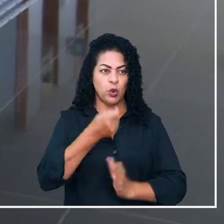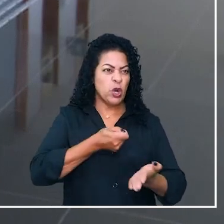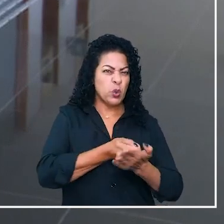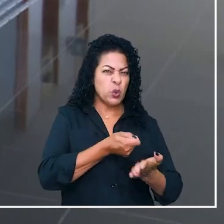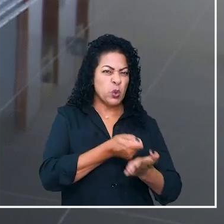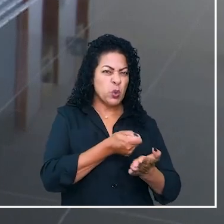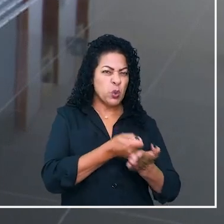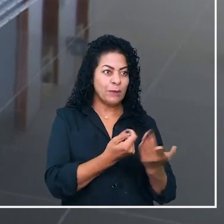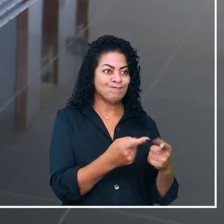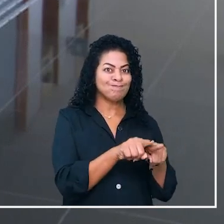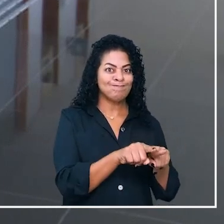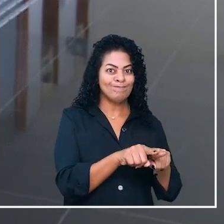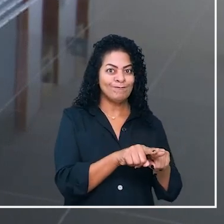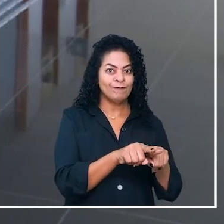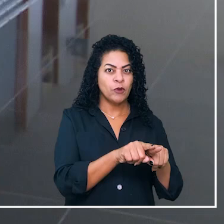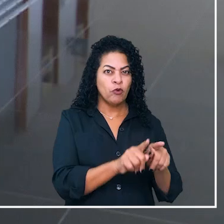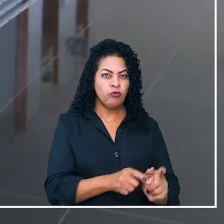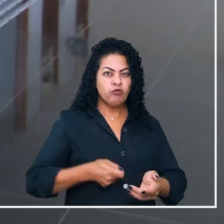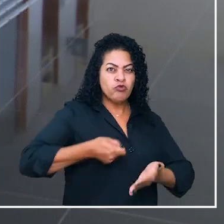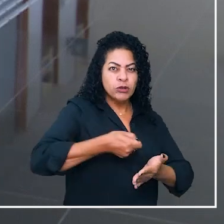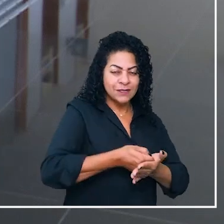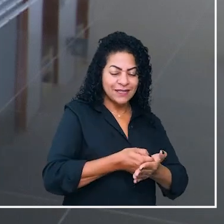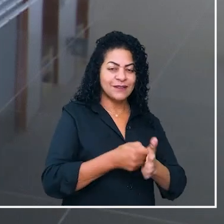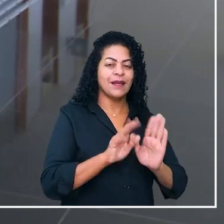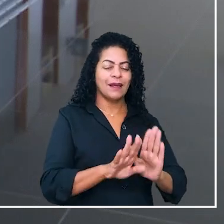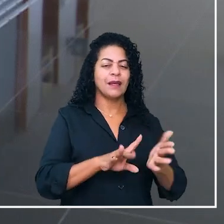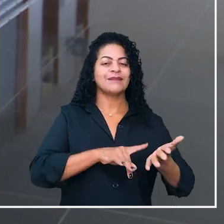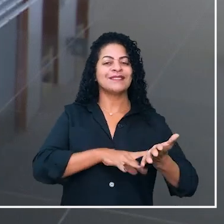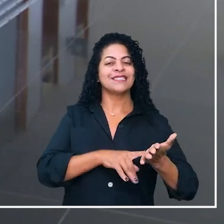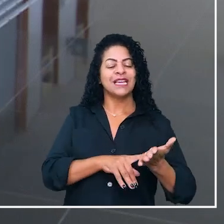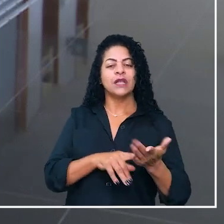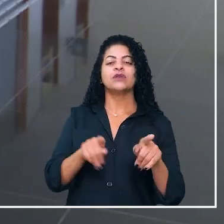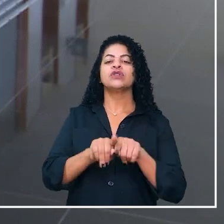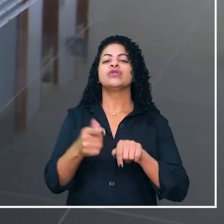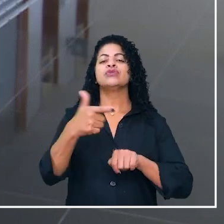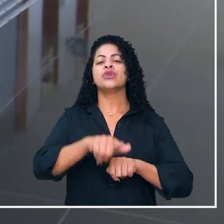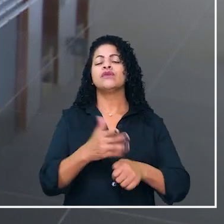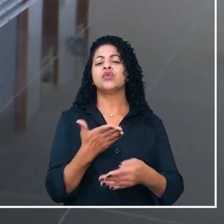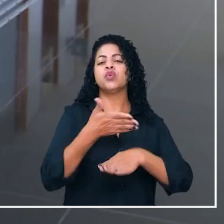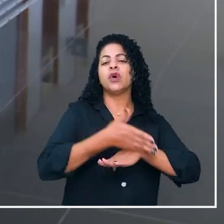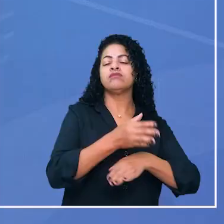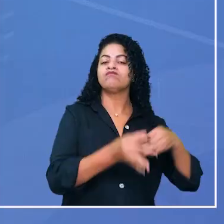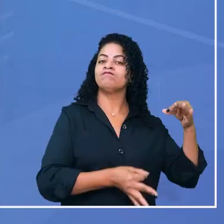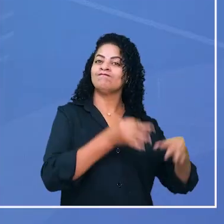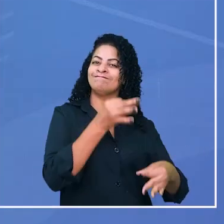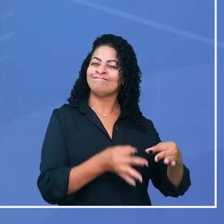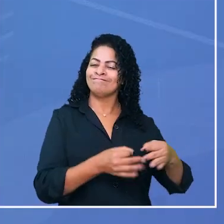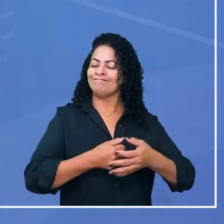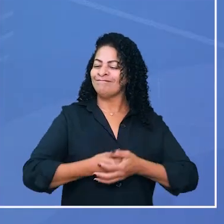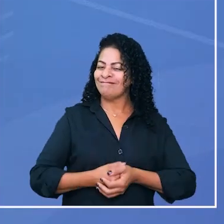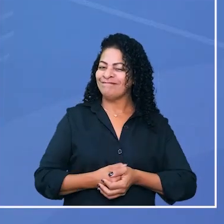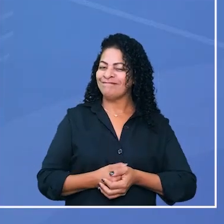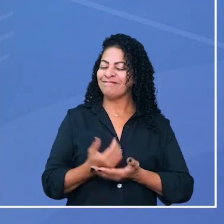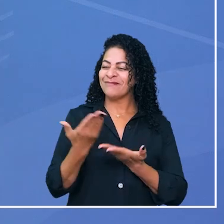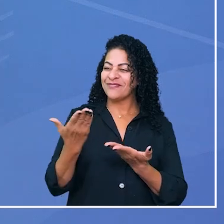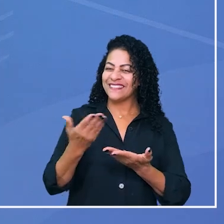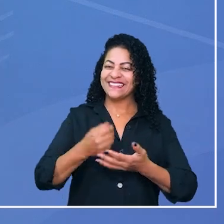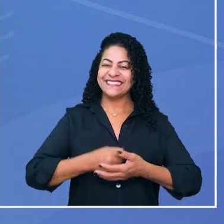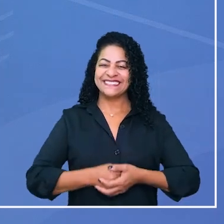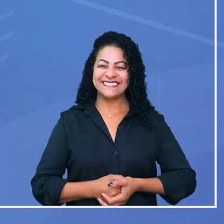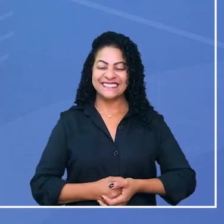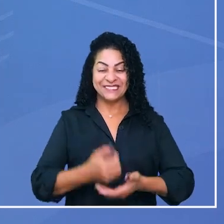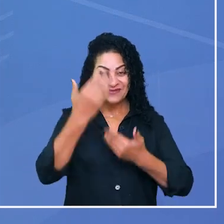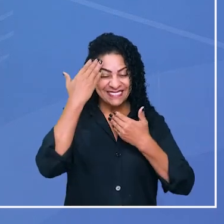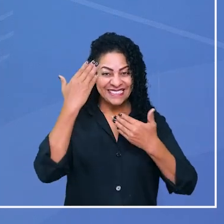compulsória. Após a decisão, o sindicato entrou com recurso extraordinário. Volto com vocês no estúdio.